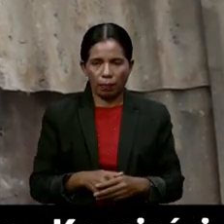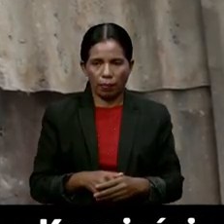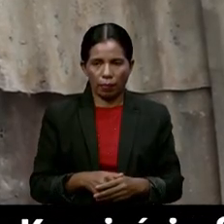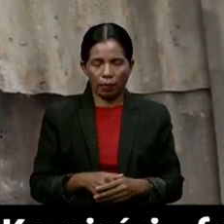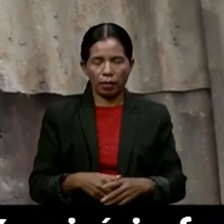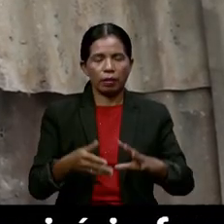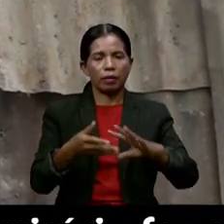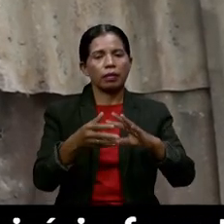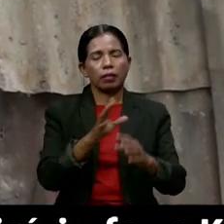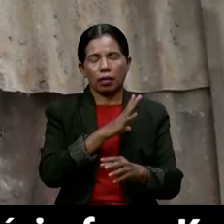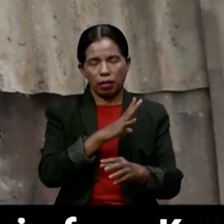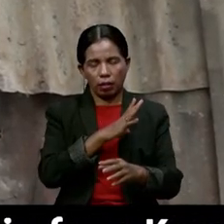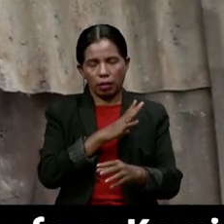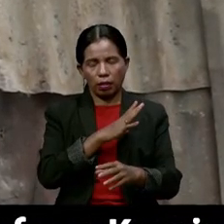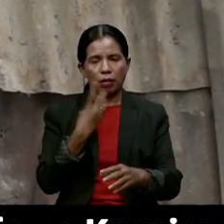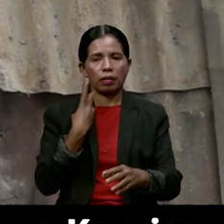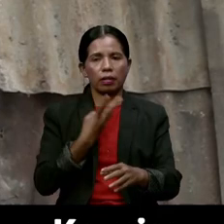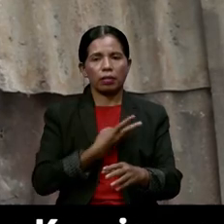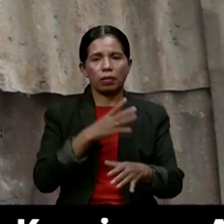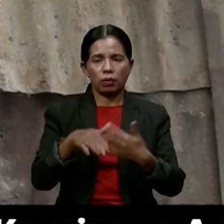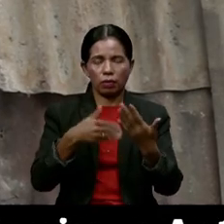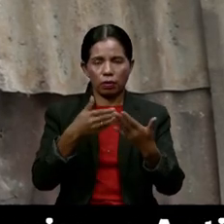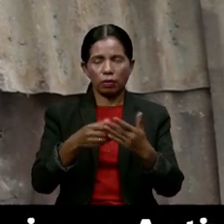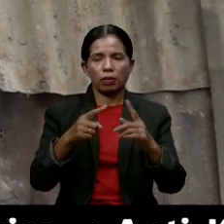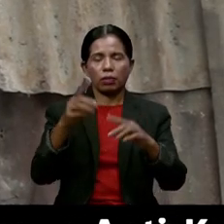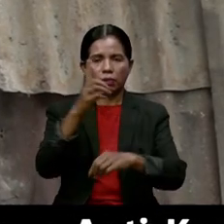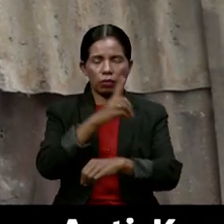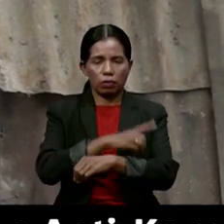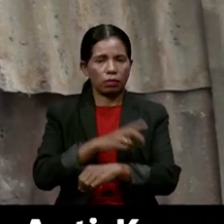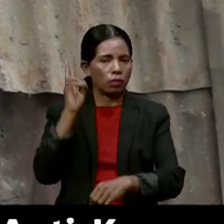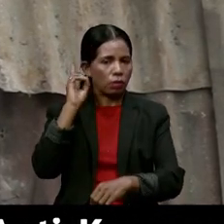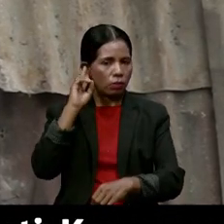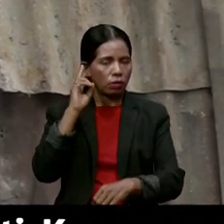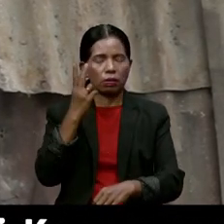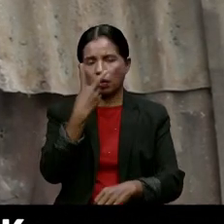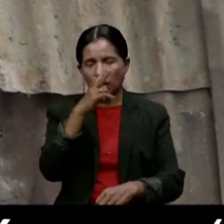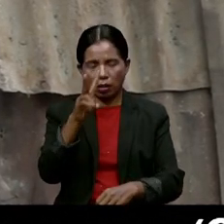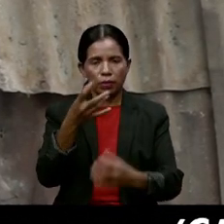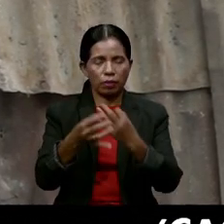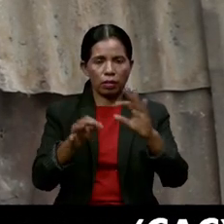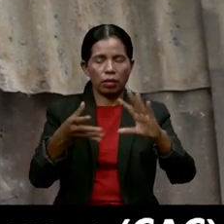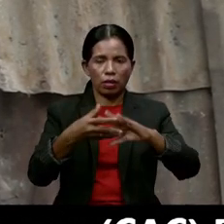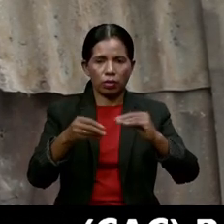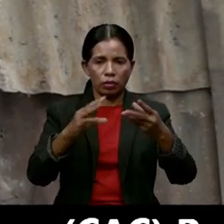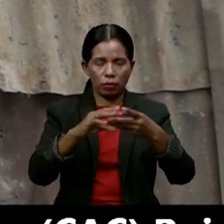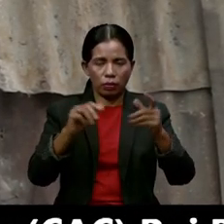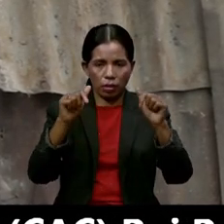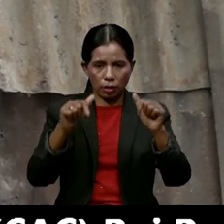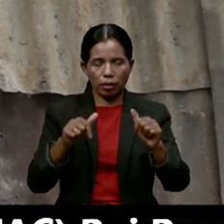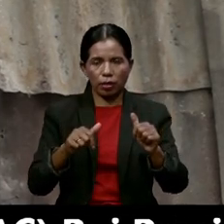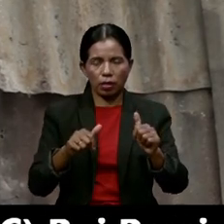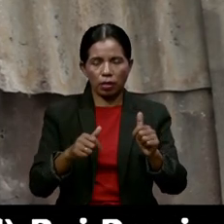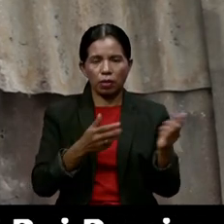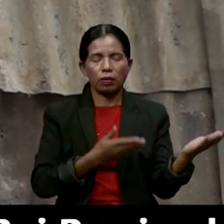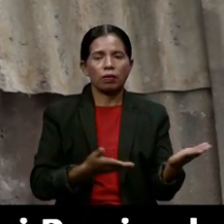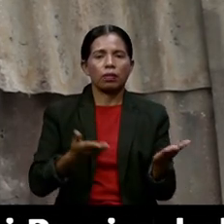Espera, Katak. Ita sirene be, ohin rona no hare ona. História ne? Lolo neti